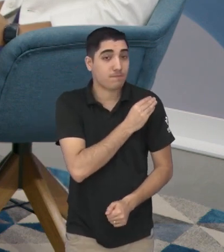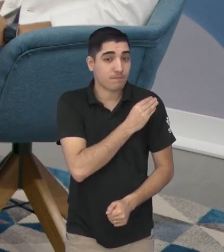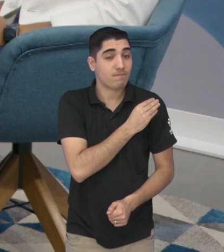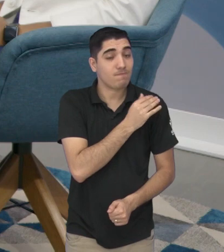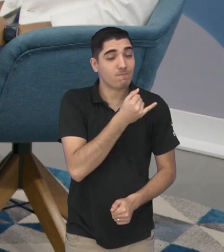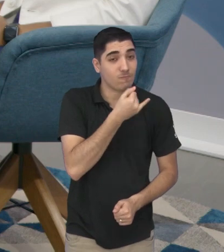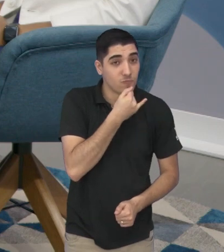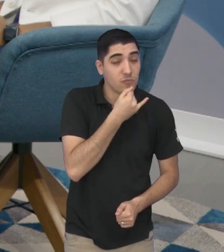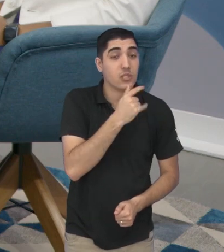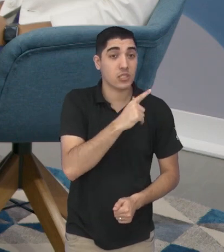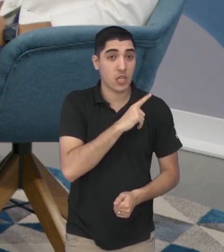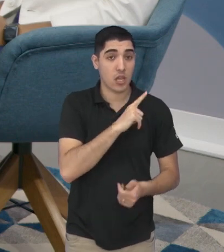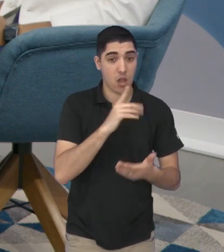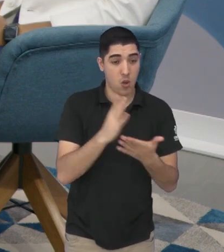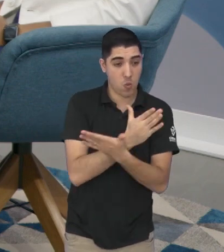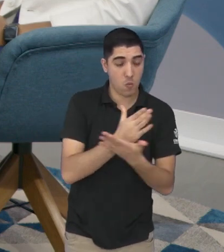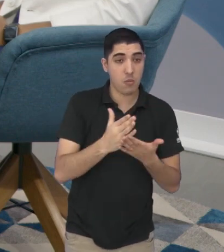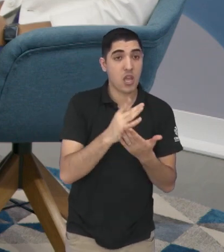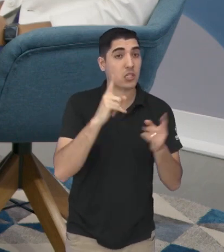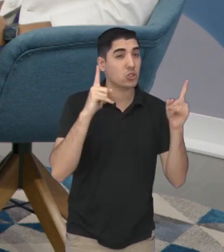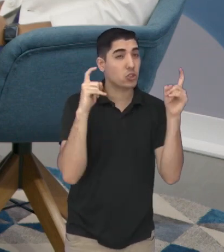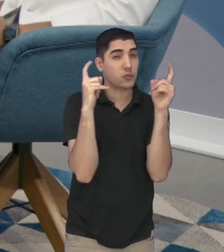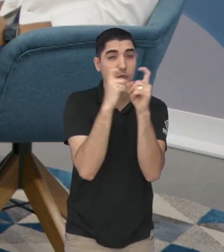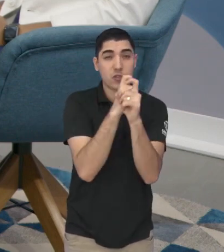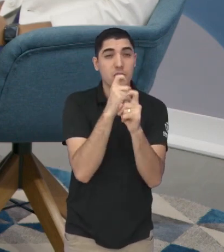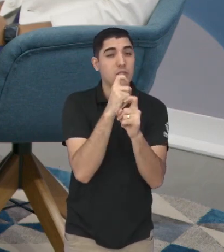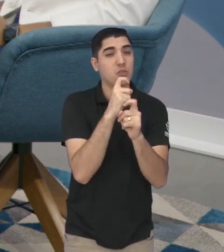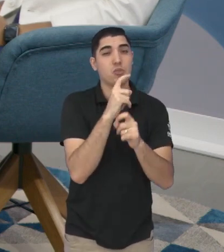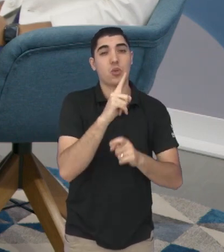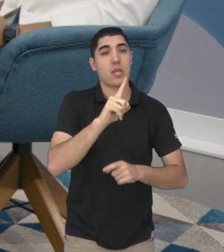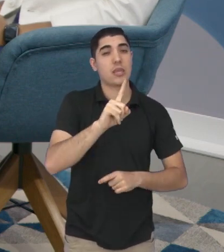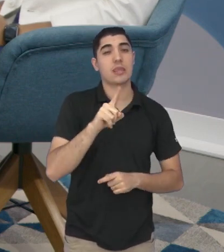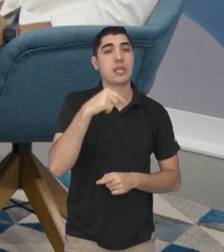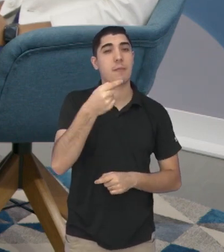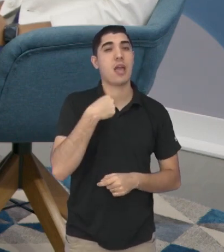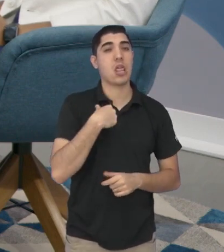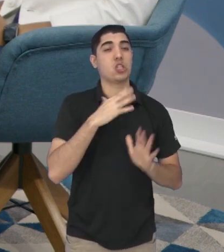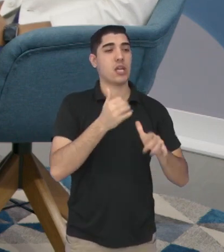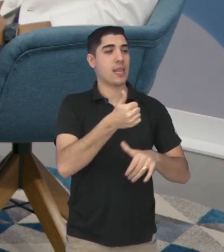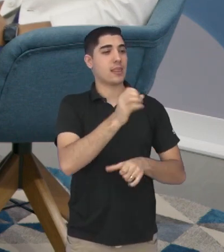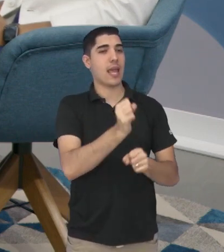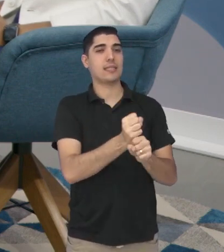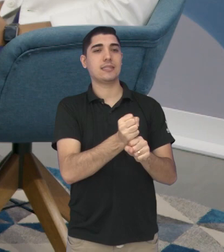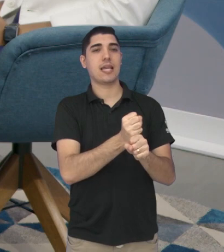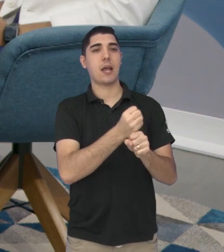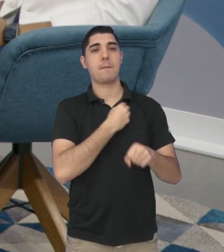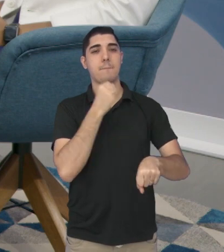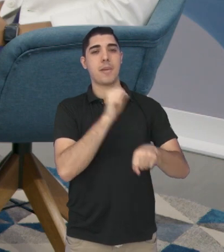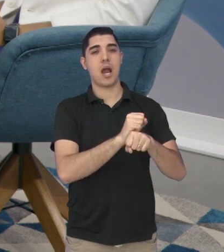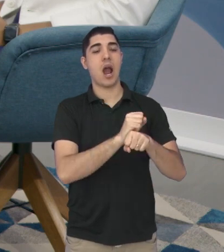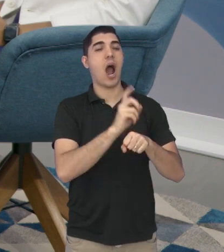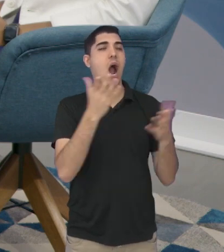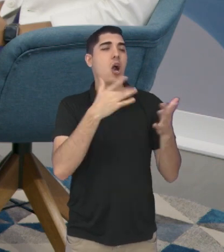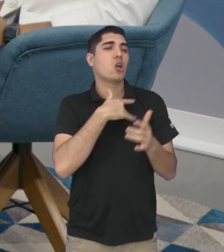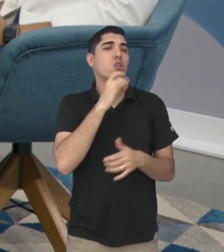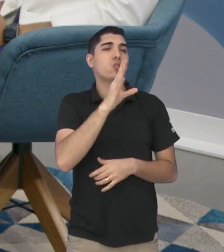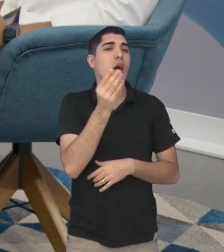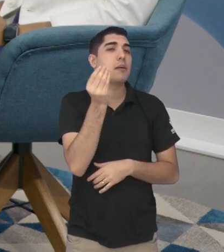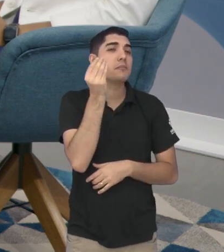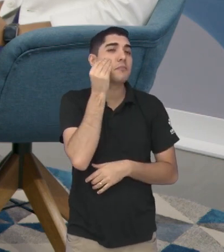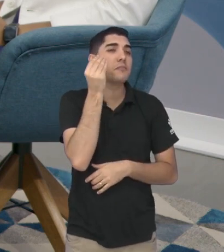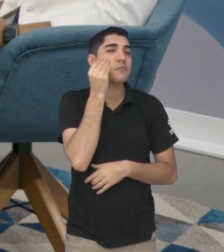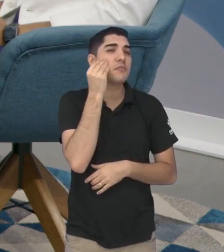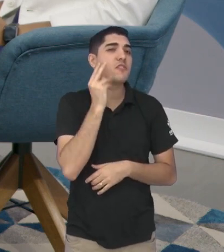alguns casos que a ciência traz, mas dificilmente eu depois, fiquei 10 anos abstinente, eu vou fazer um uso